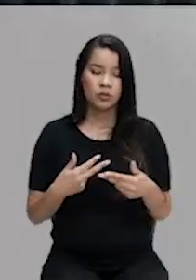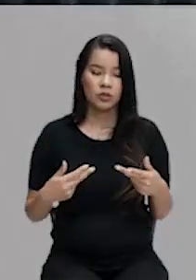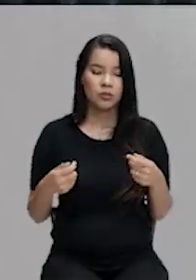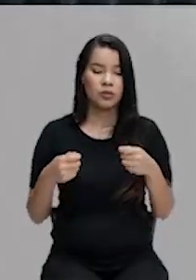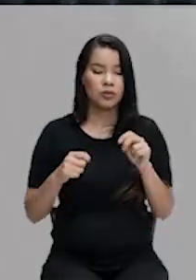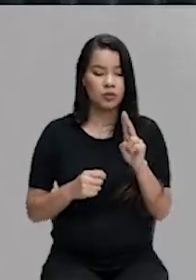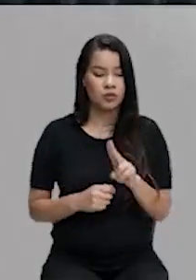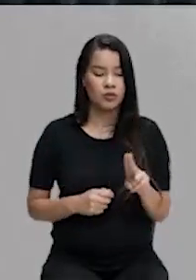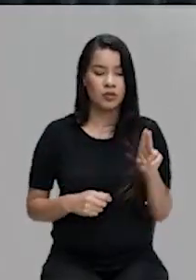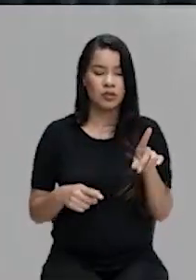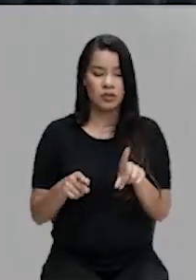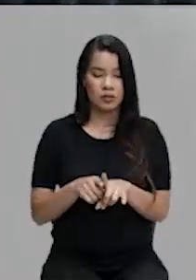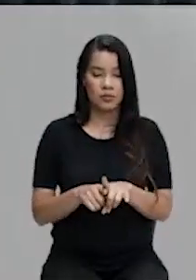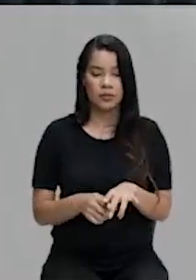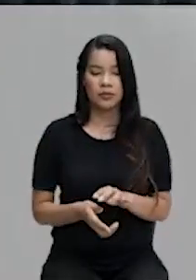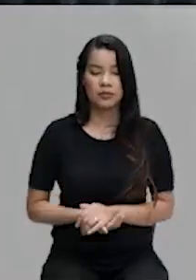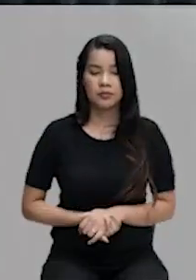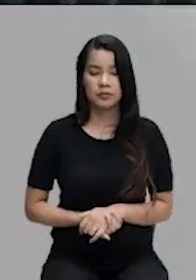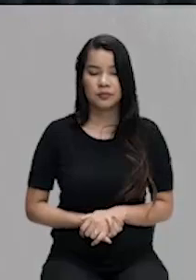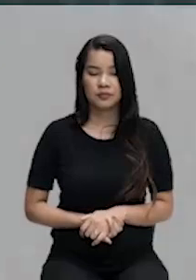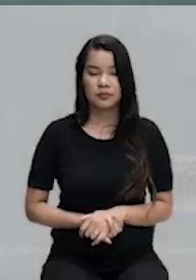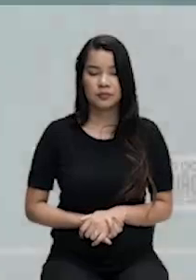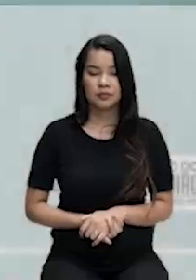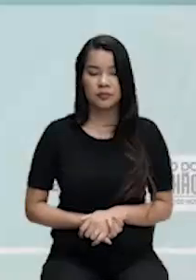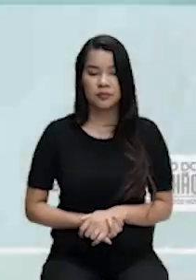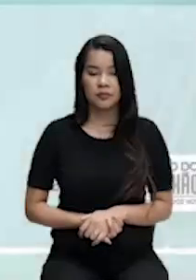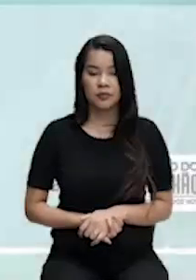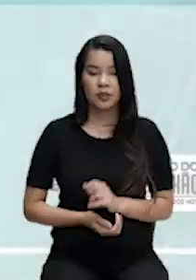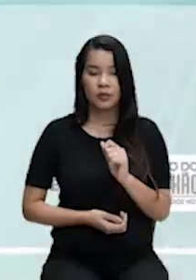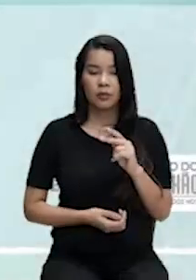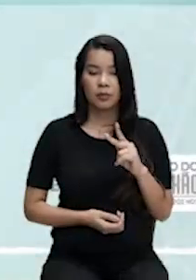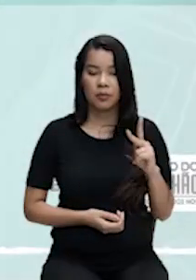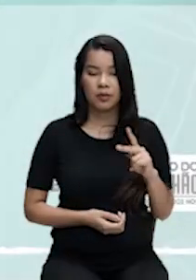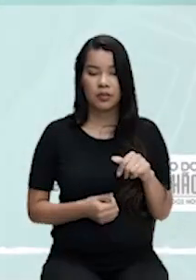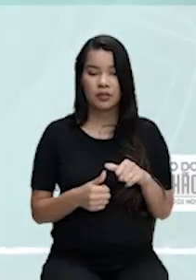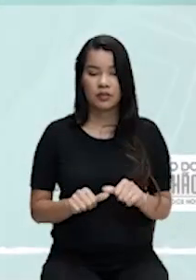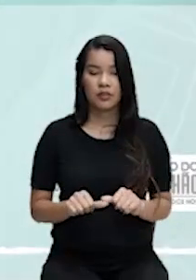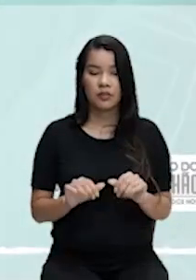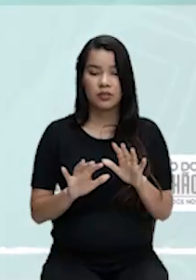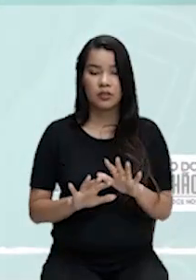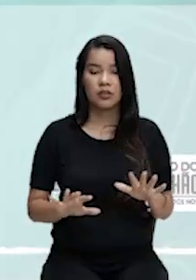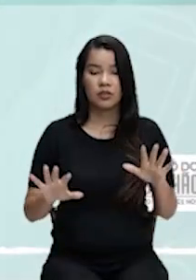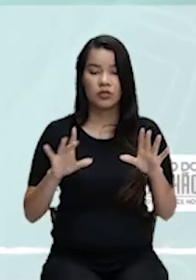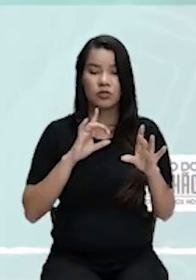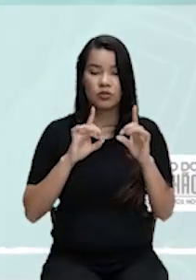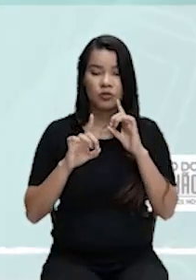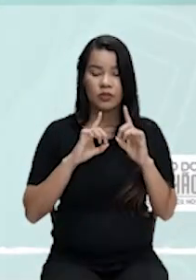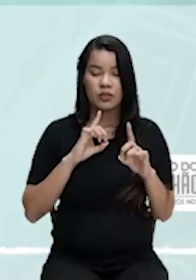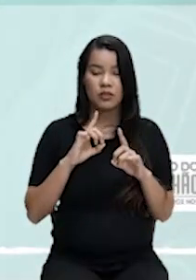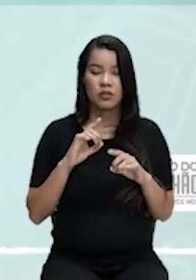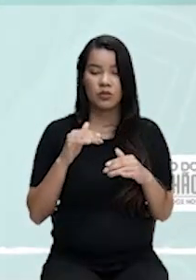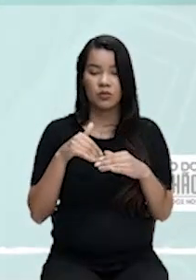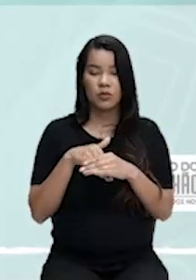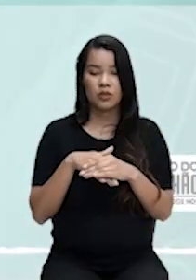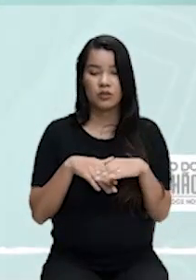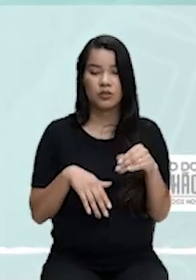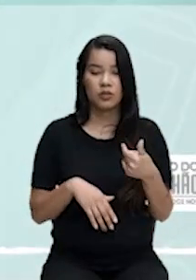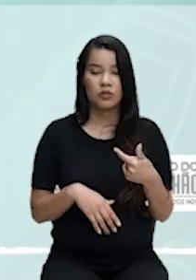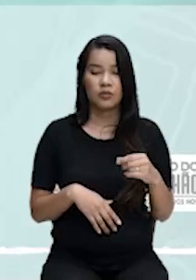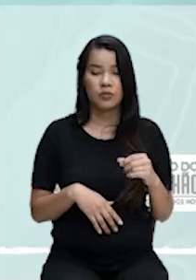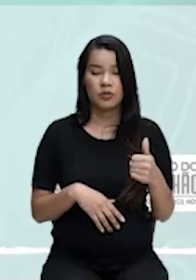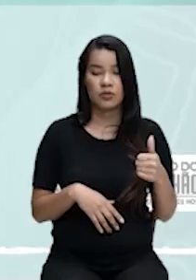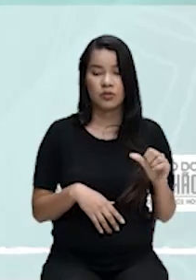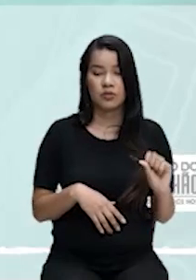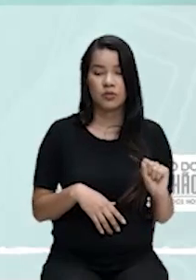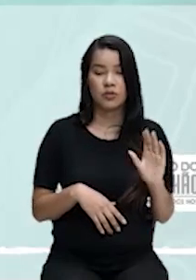ser utilizadas naquele momento. O app esteve no centro de muitos debates eleitorais de 2018, já que é muito